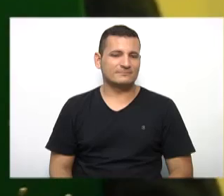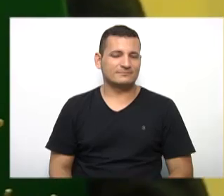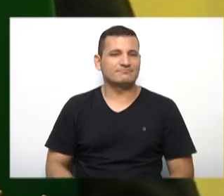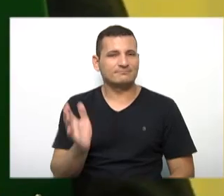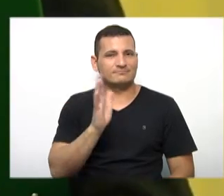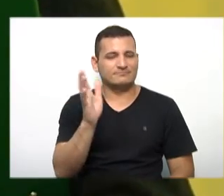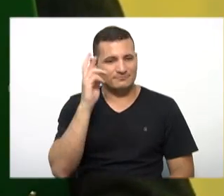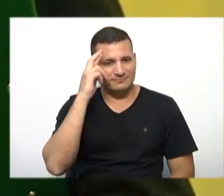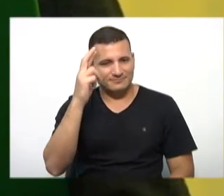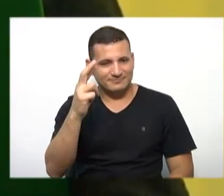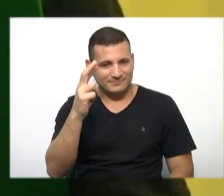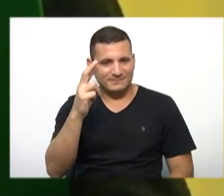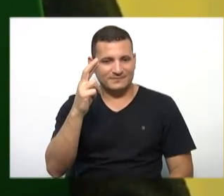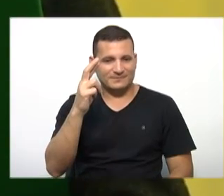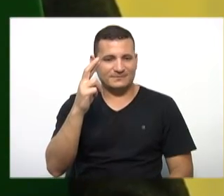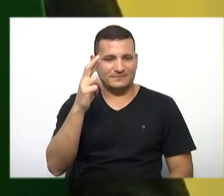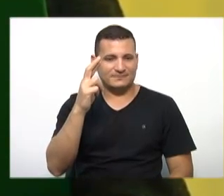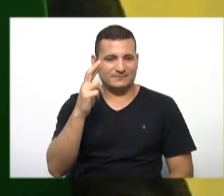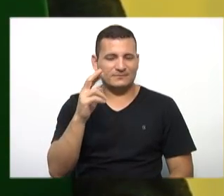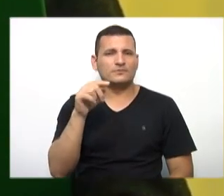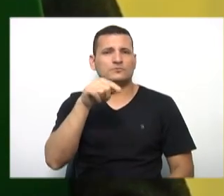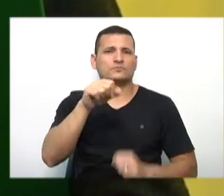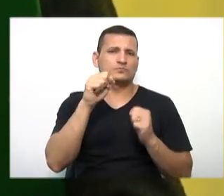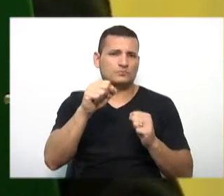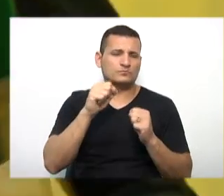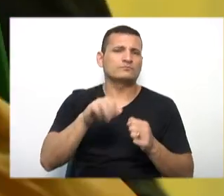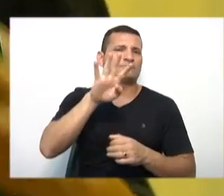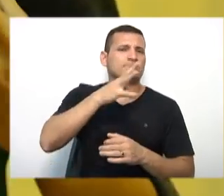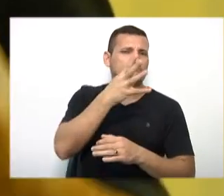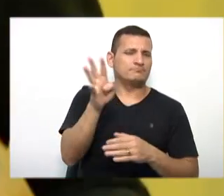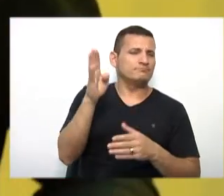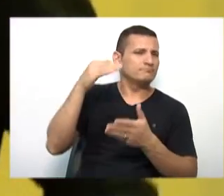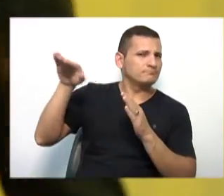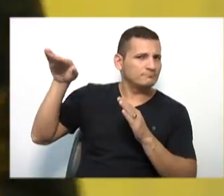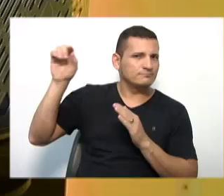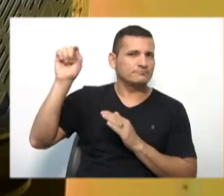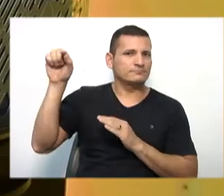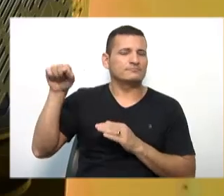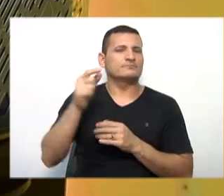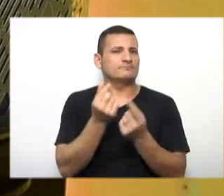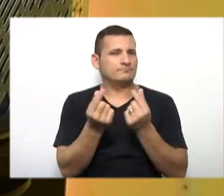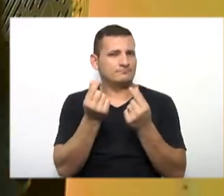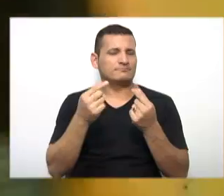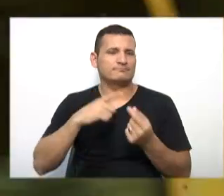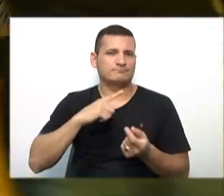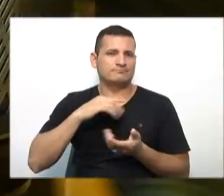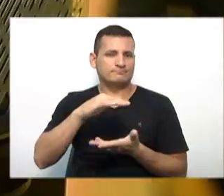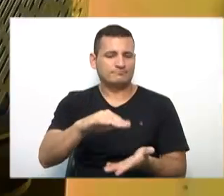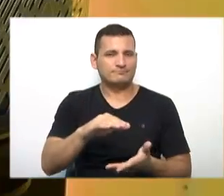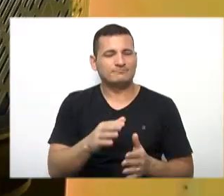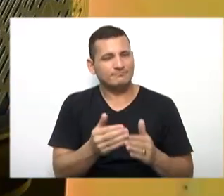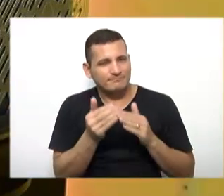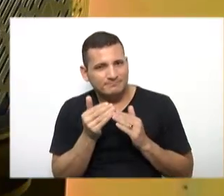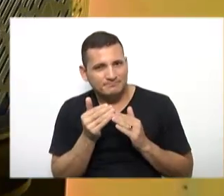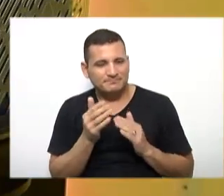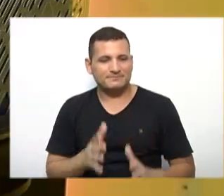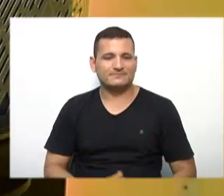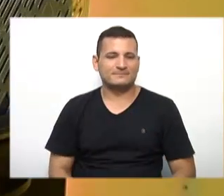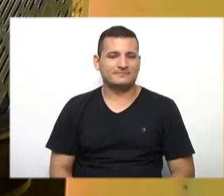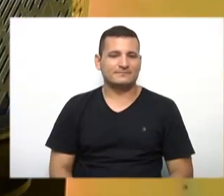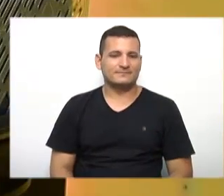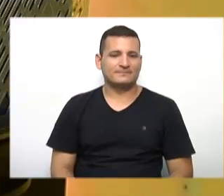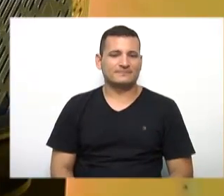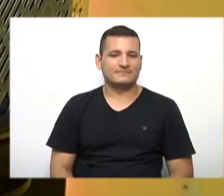Oi, chefe. Já que só o senhor pode enviar as planilhas para o financeiro, elas estão aqui. Licença.